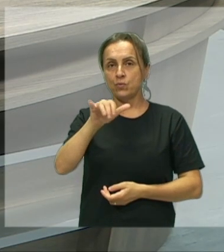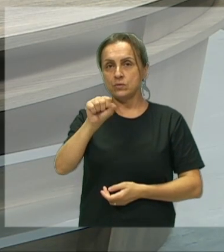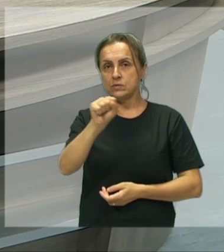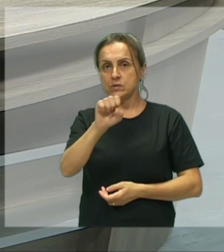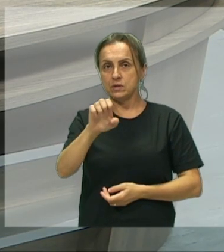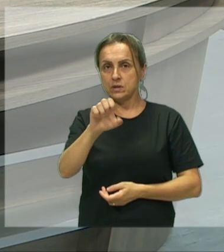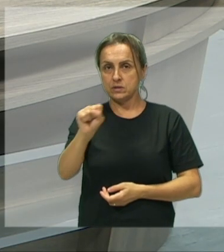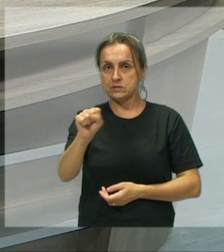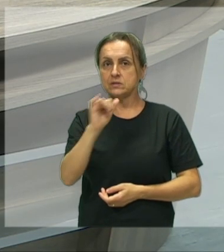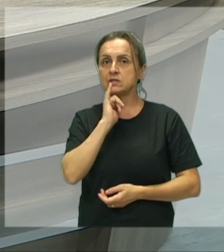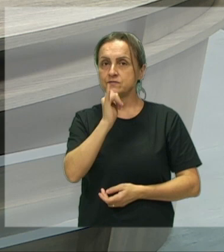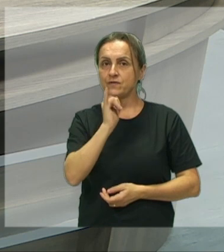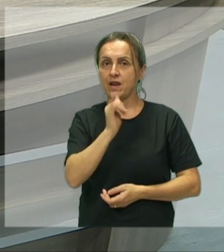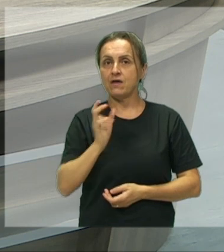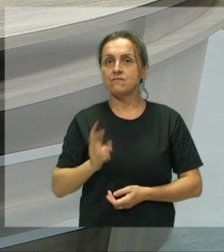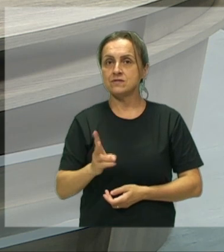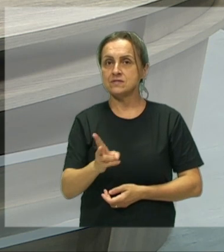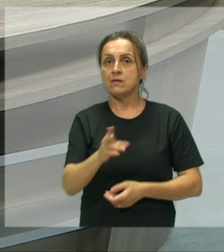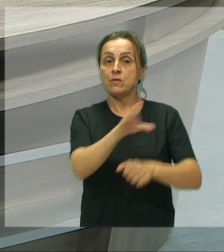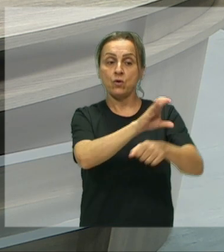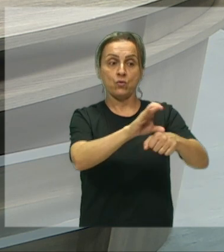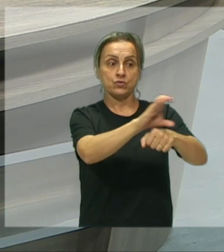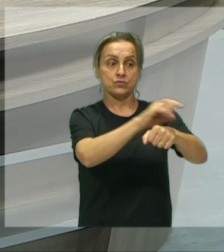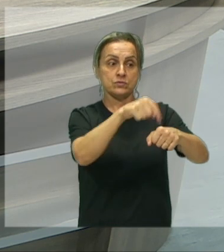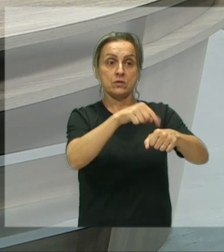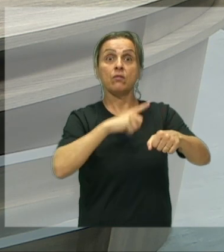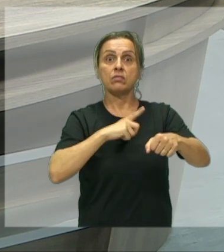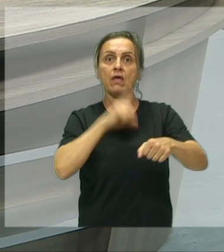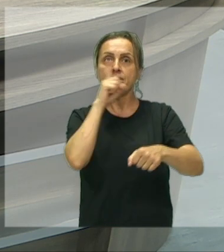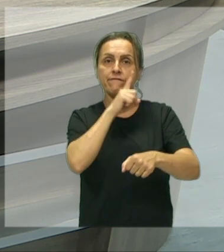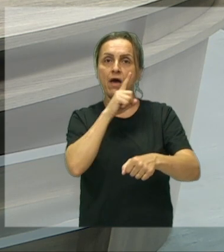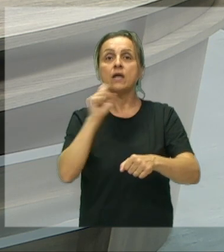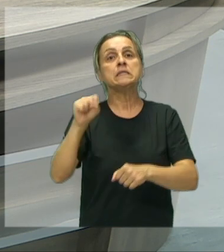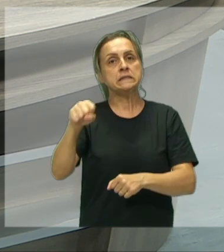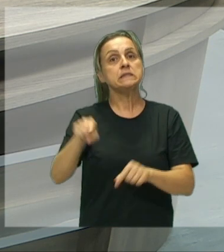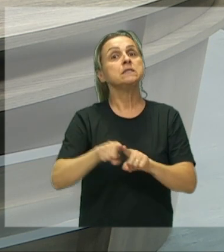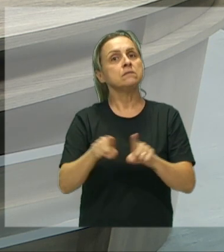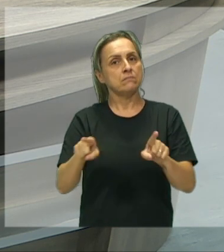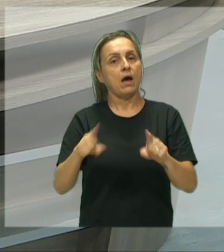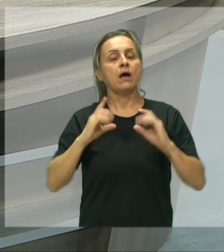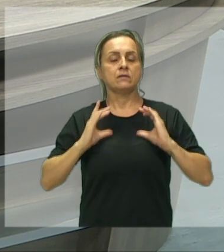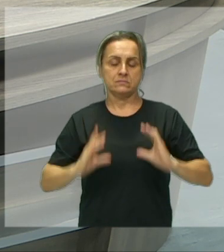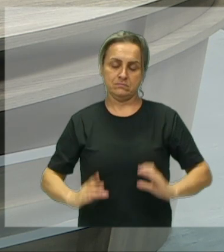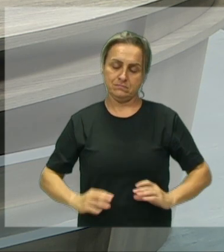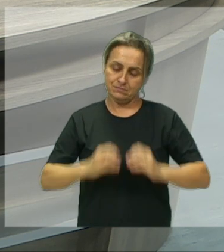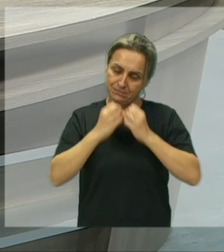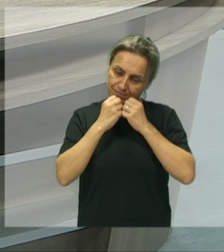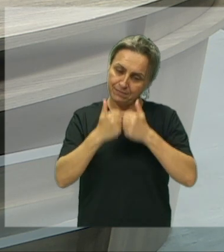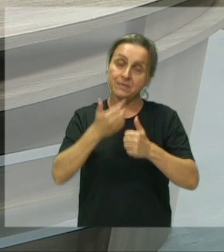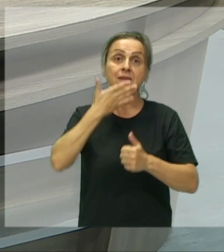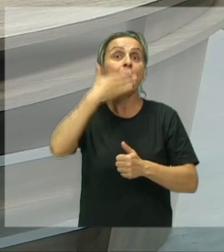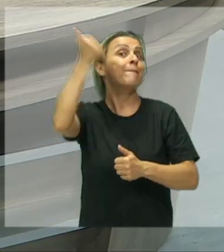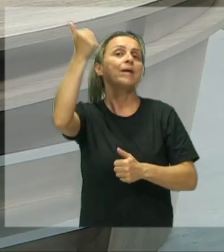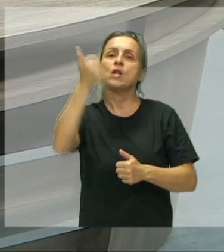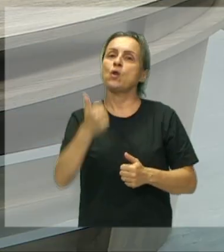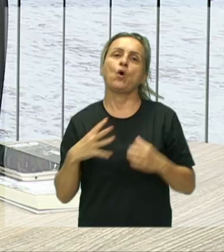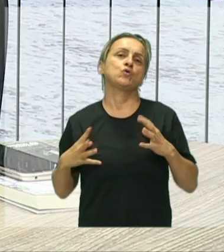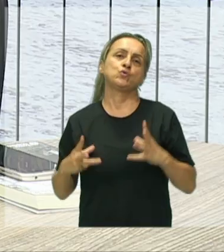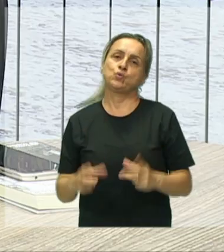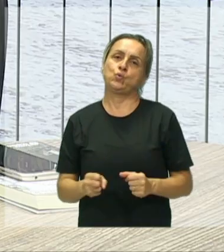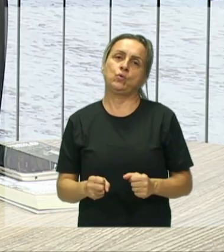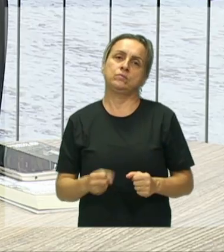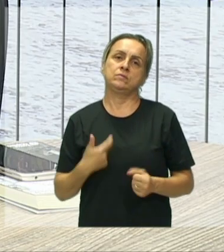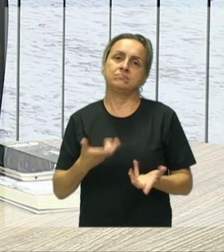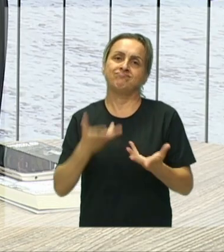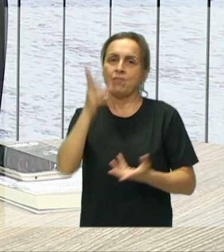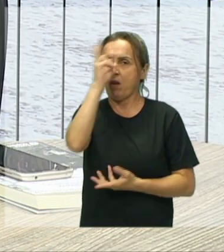os seus defeitos, mas foi a Constituição mais cidadã que nós tivemos até hoje, que nós temos até hoje. E eu quero lembrar que aqui em Itajaí